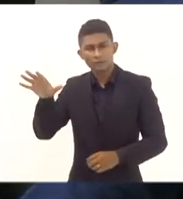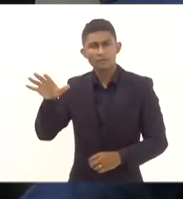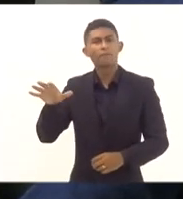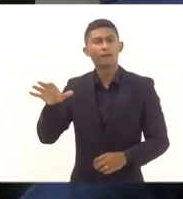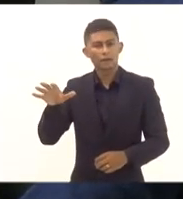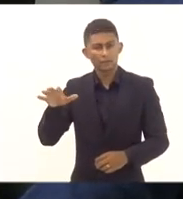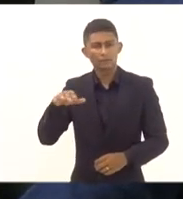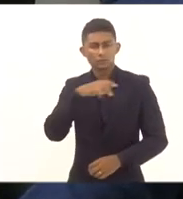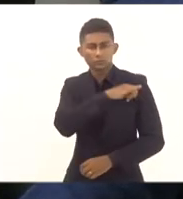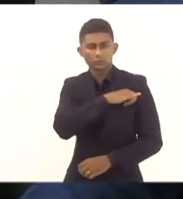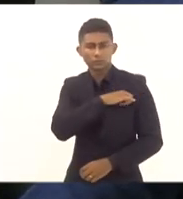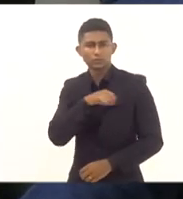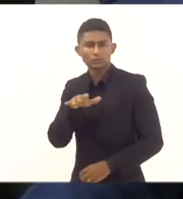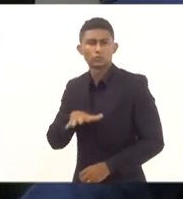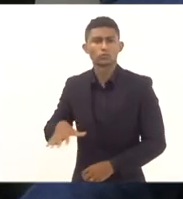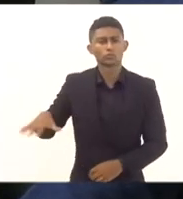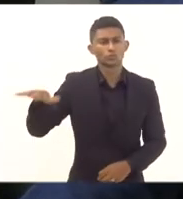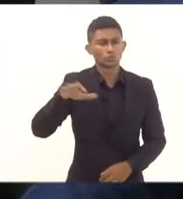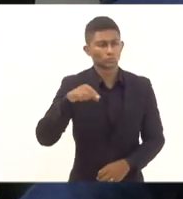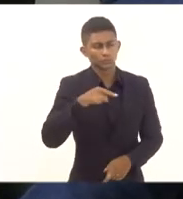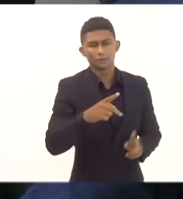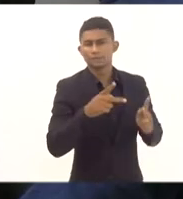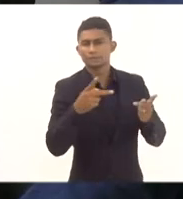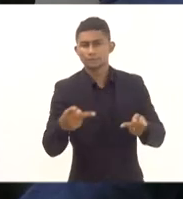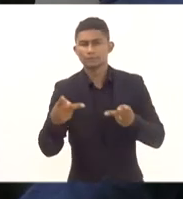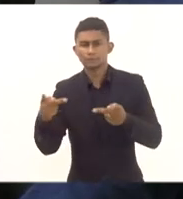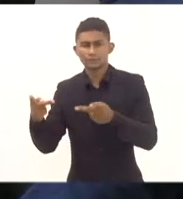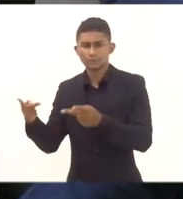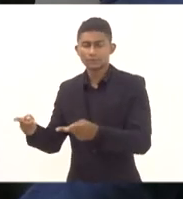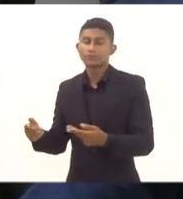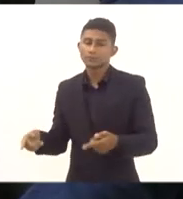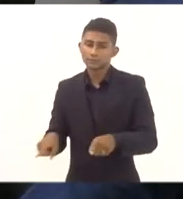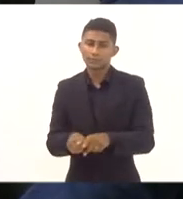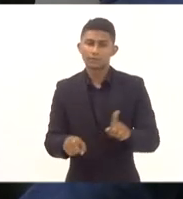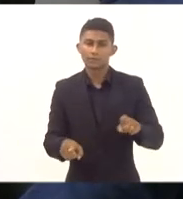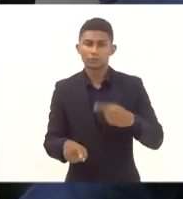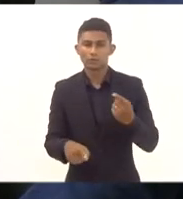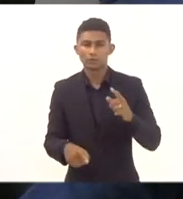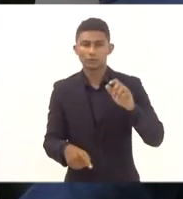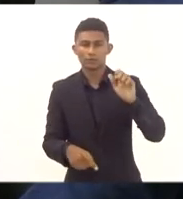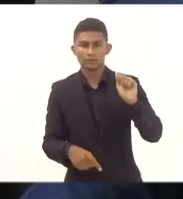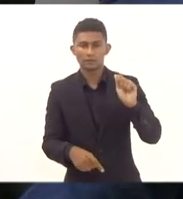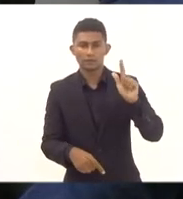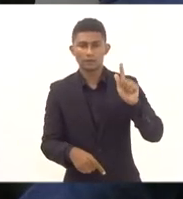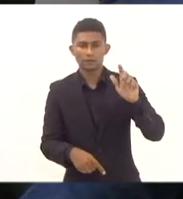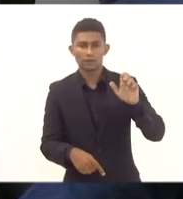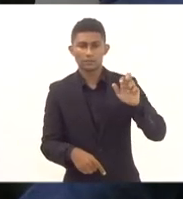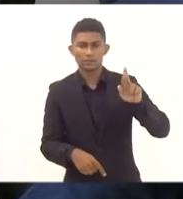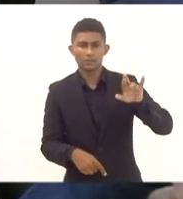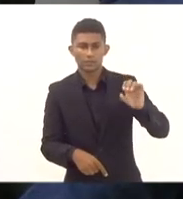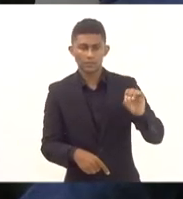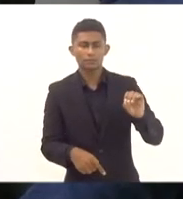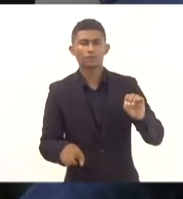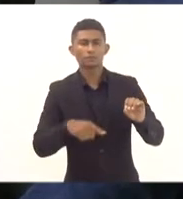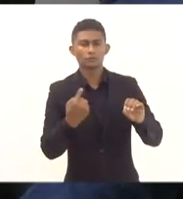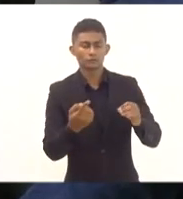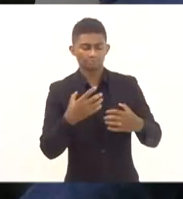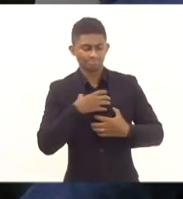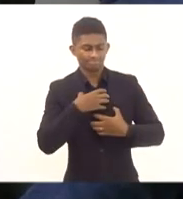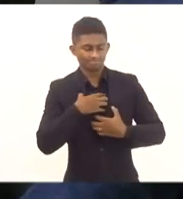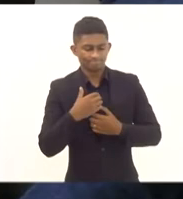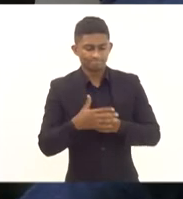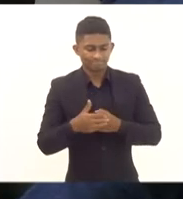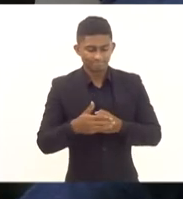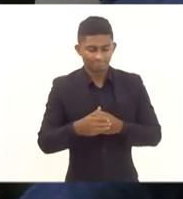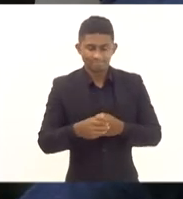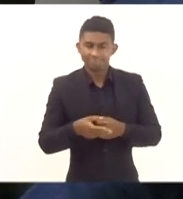Rio de Janeiro e a gerry de maneira geral tem um carinho muito grande pelo pelo microcréditos eu posso falar por mim